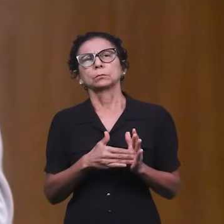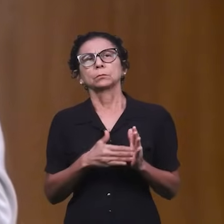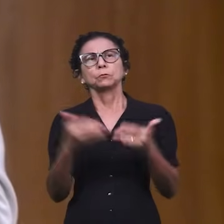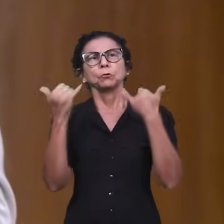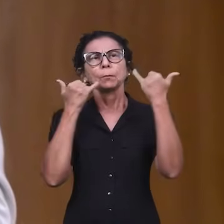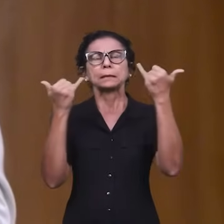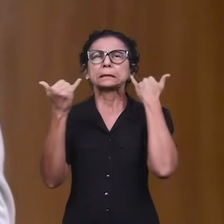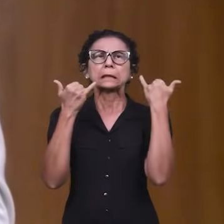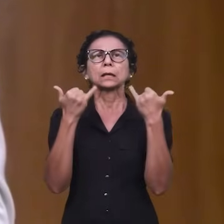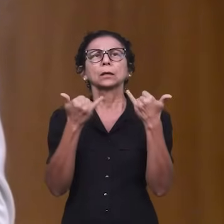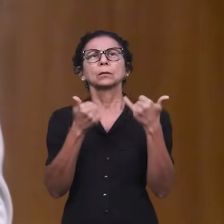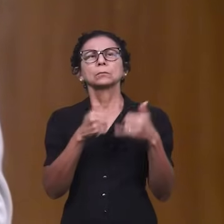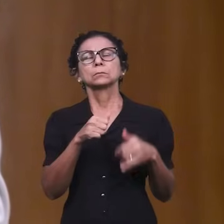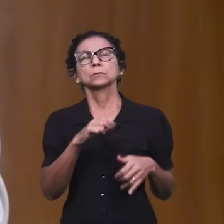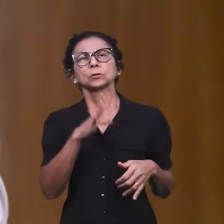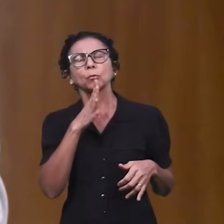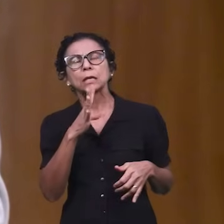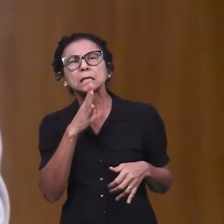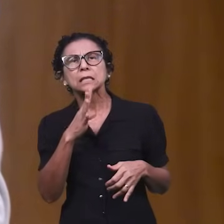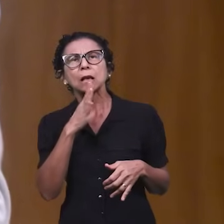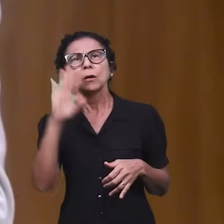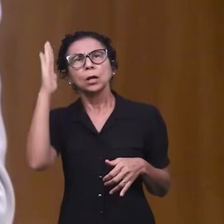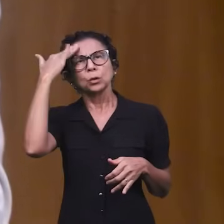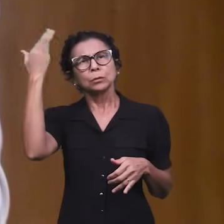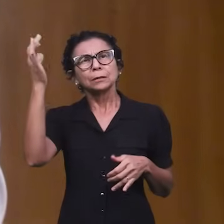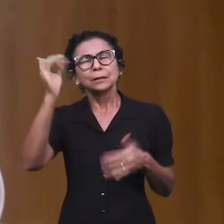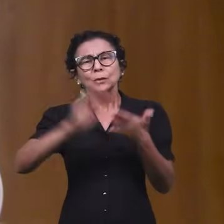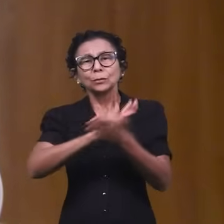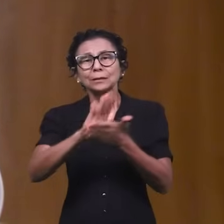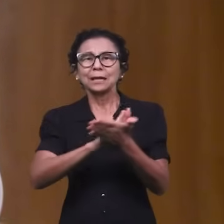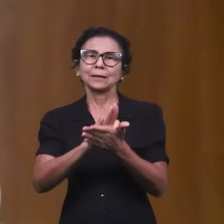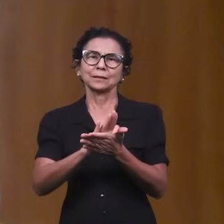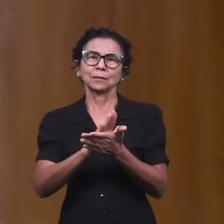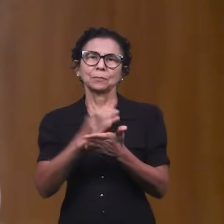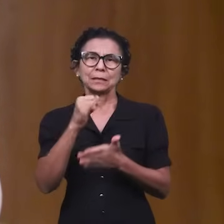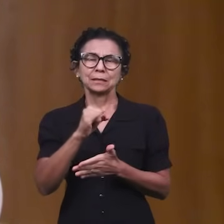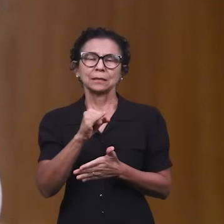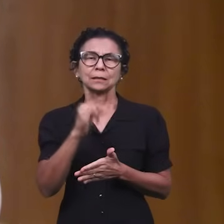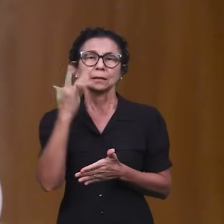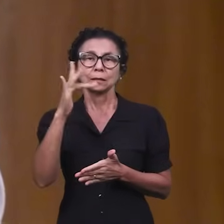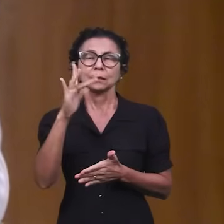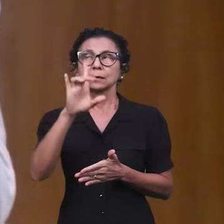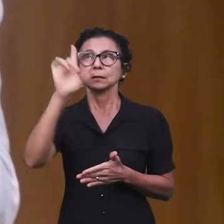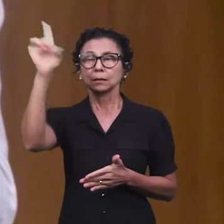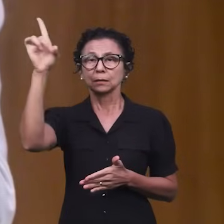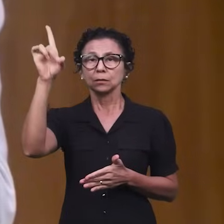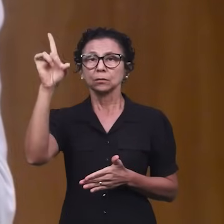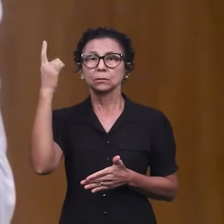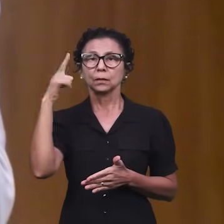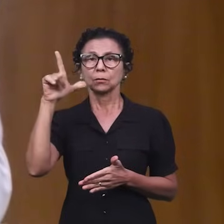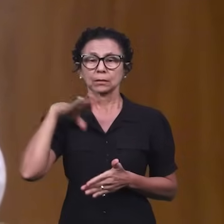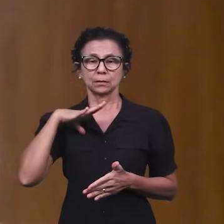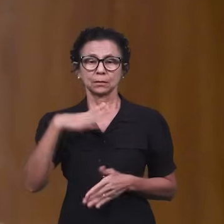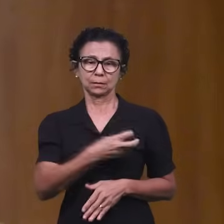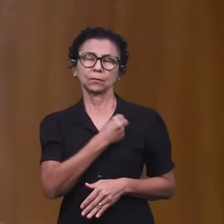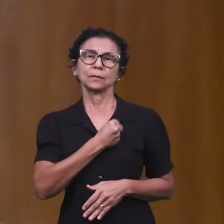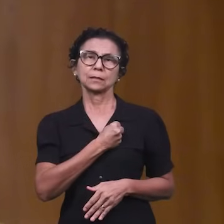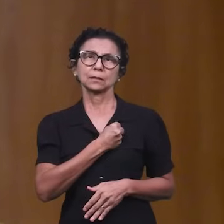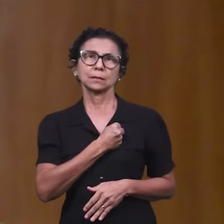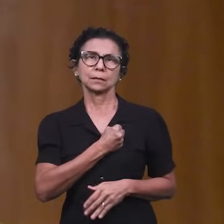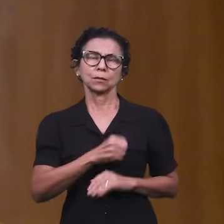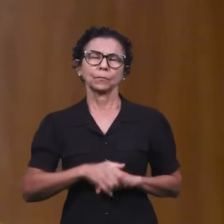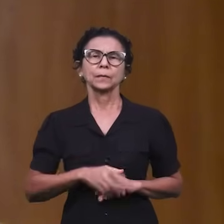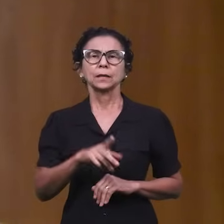você teme a Deus, você é salvo. Porque o temor e o entendimento. Uma pessoa que tem